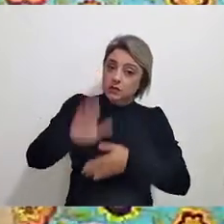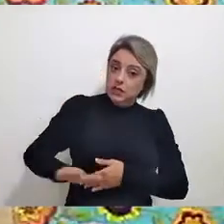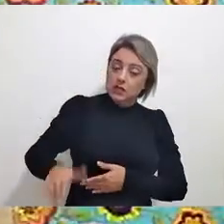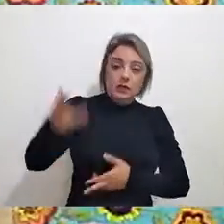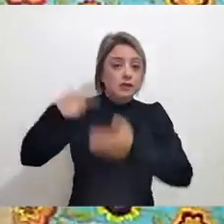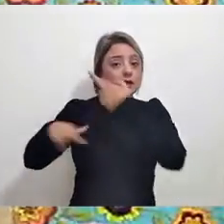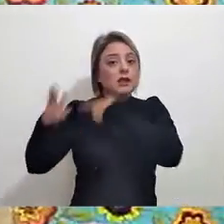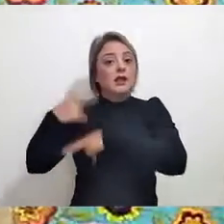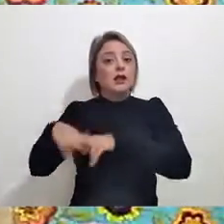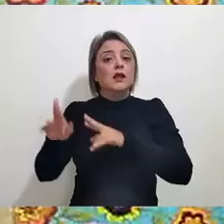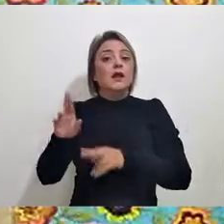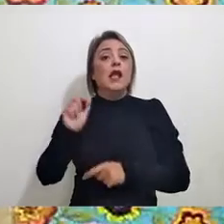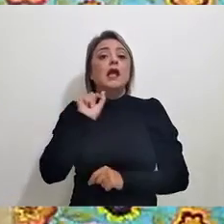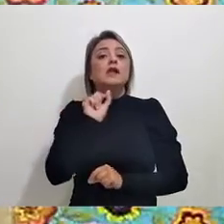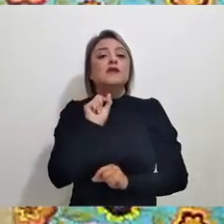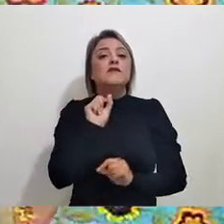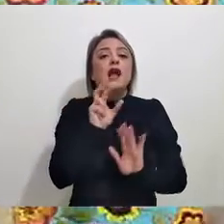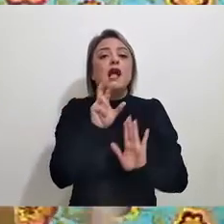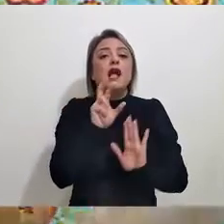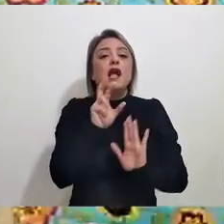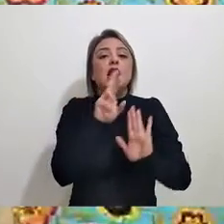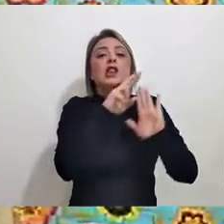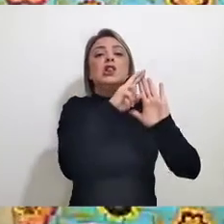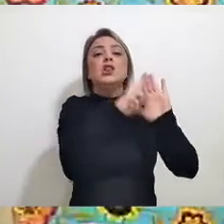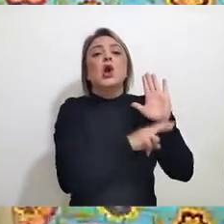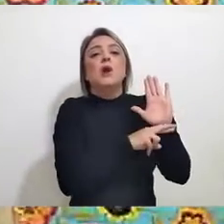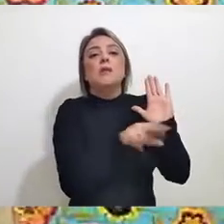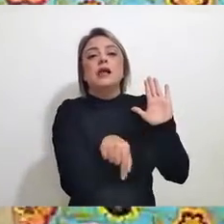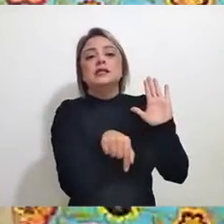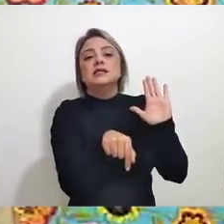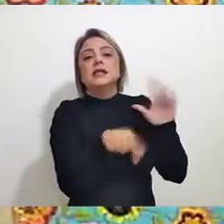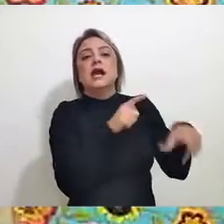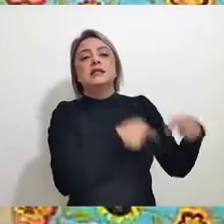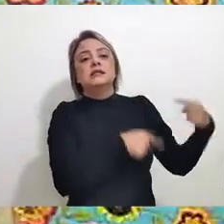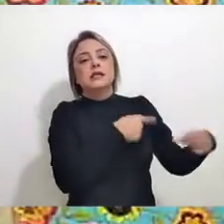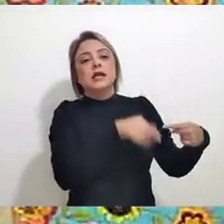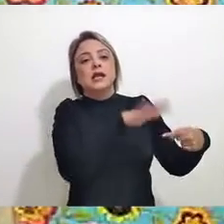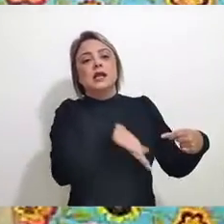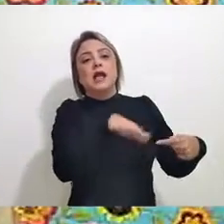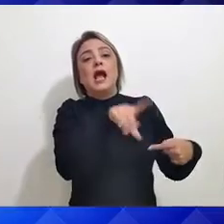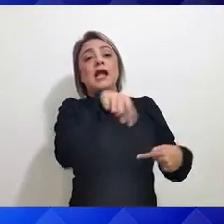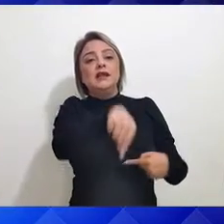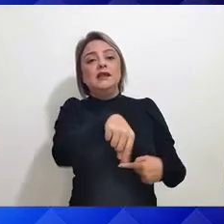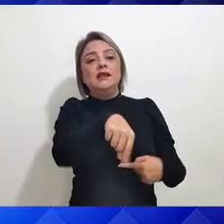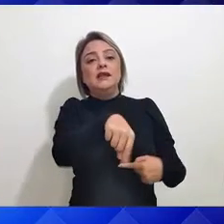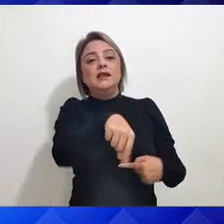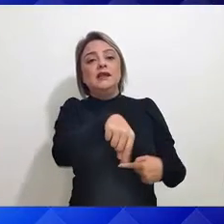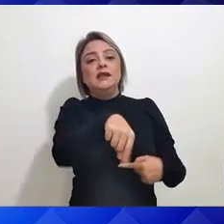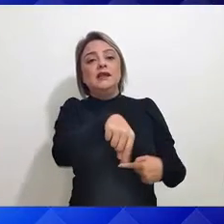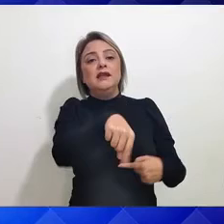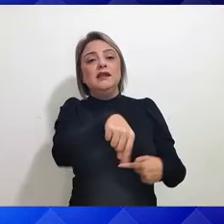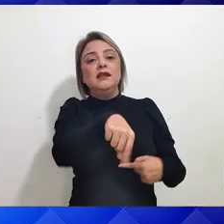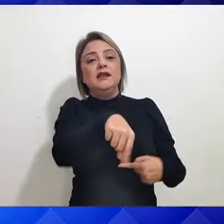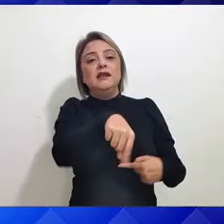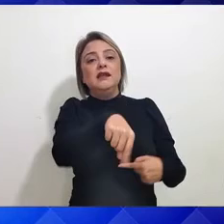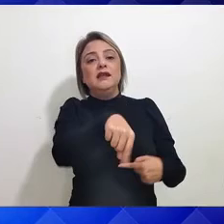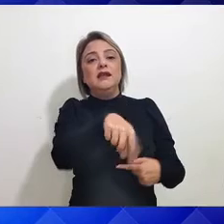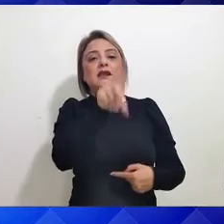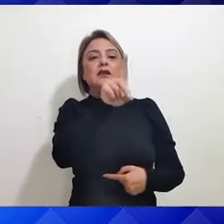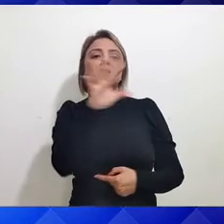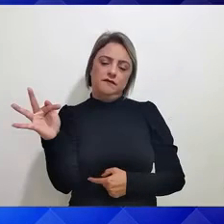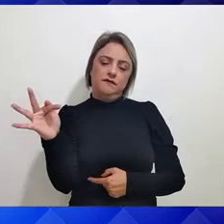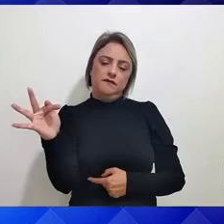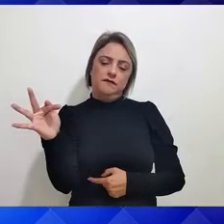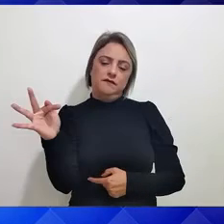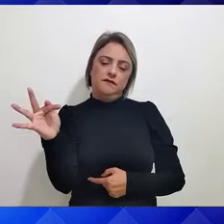normatizar essa política no âmbito do Distrito Federal e dos estados, cada estado com o seu, né? Então, é isso. Mônica, você